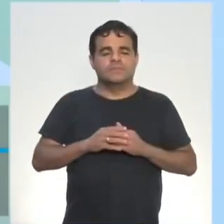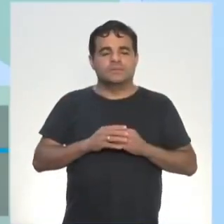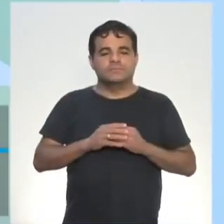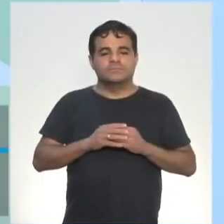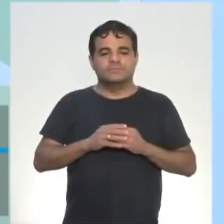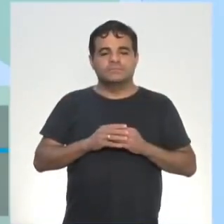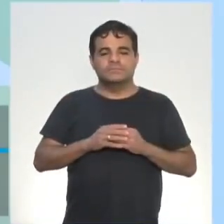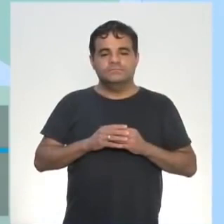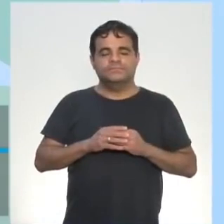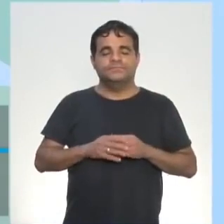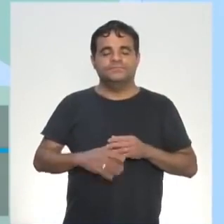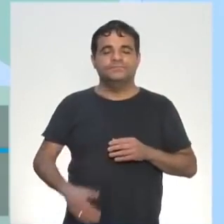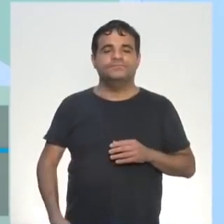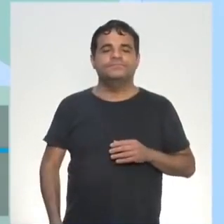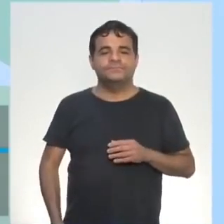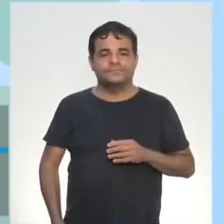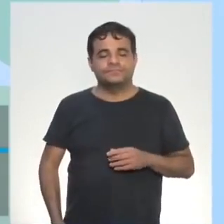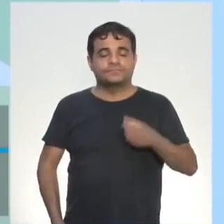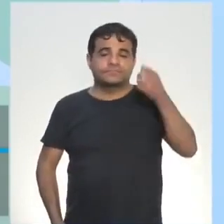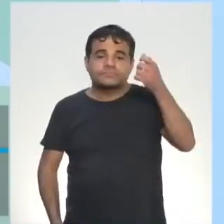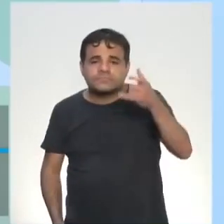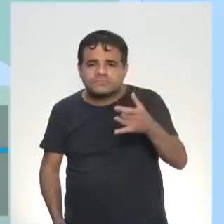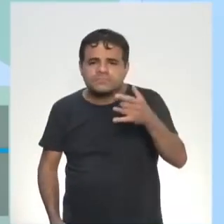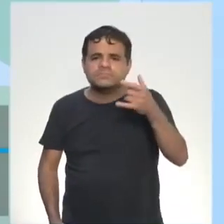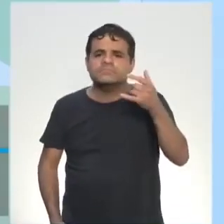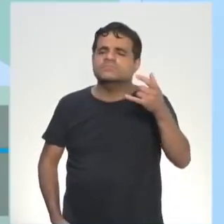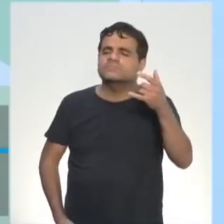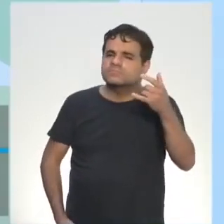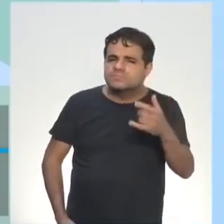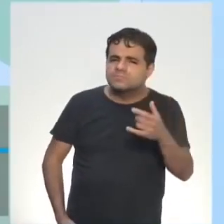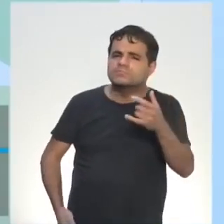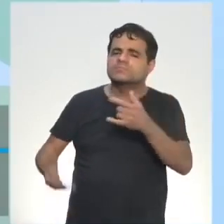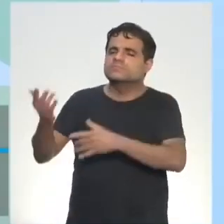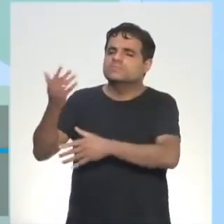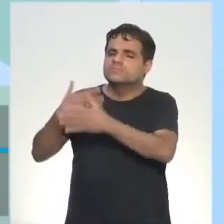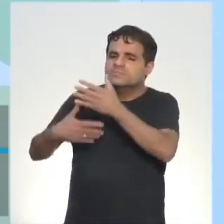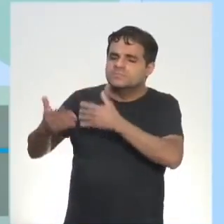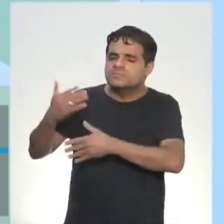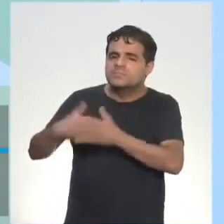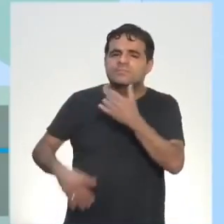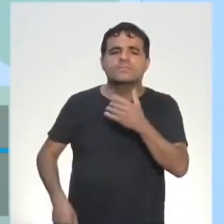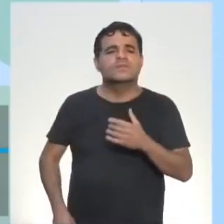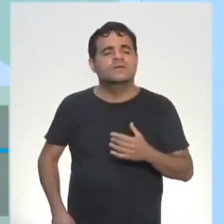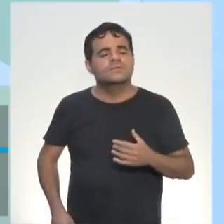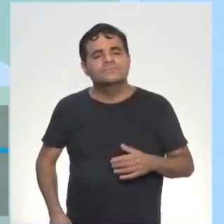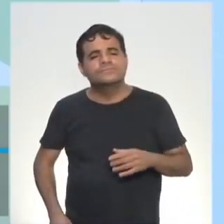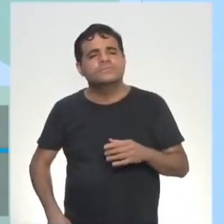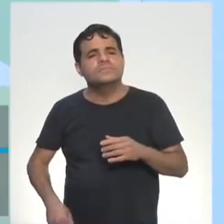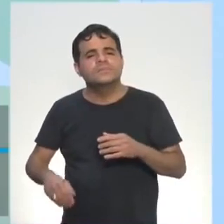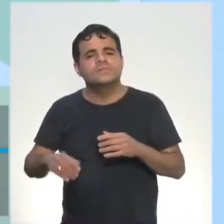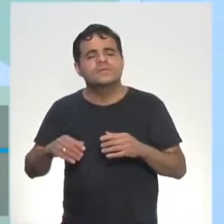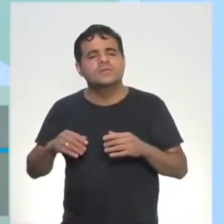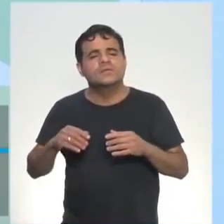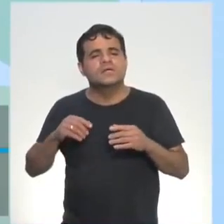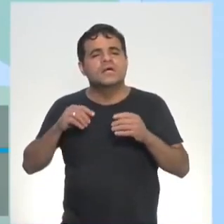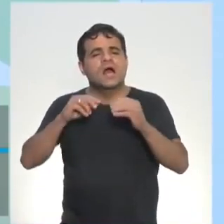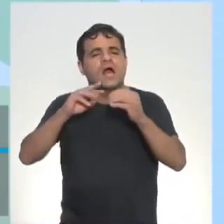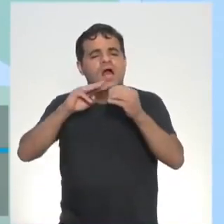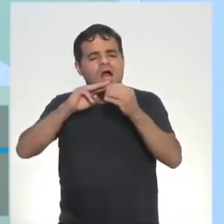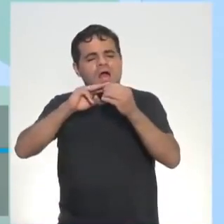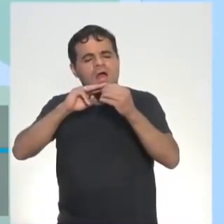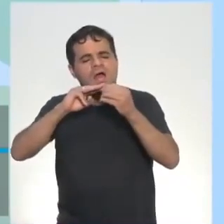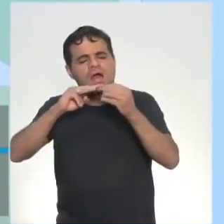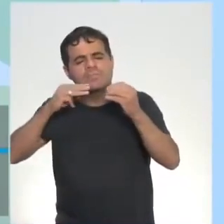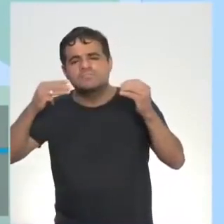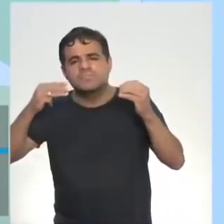E aí também está falando por conta da época também, a professora Lília falou da época. Mendel não sabia explicar porque a hereditariedade